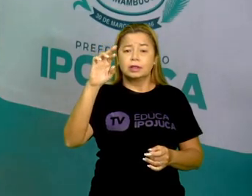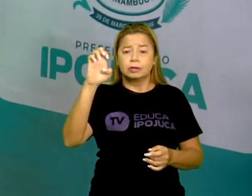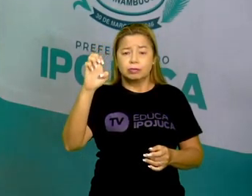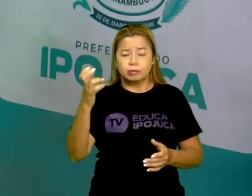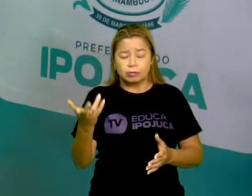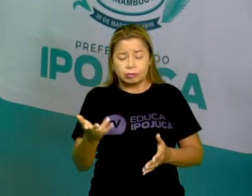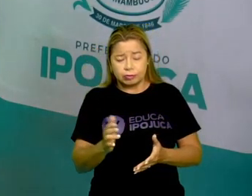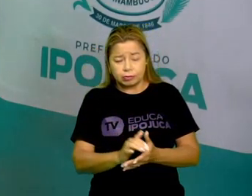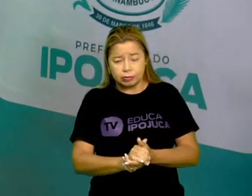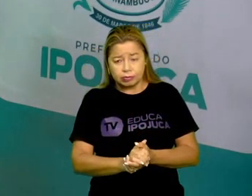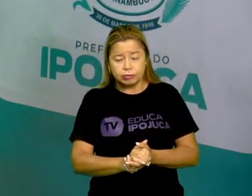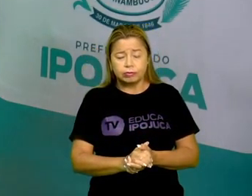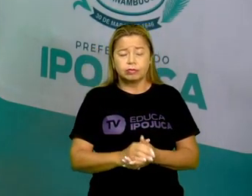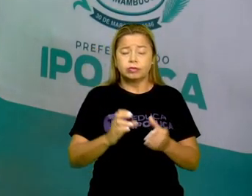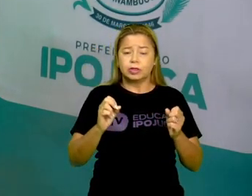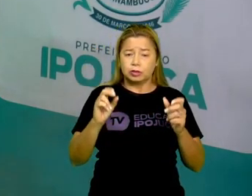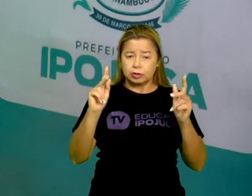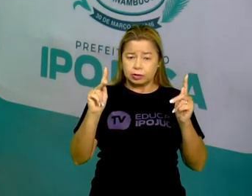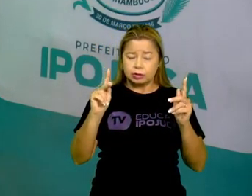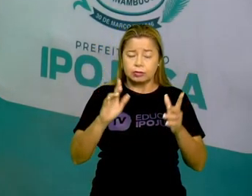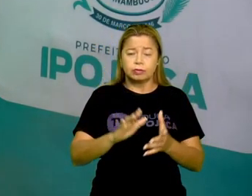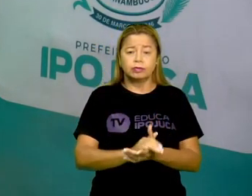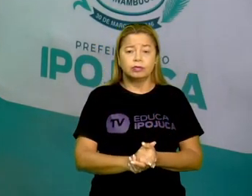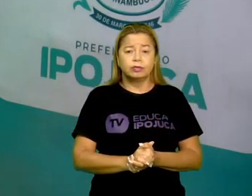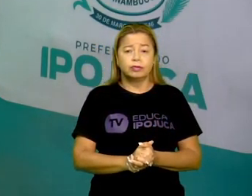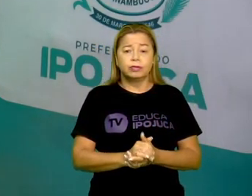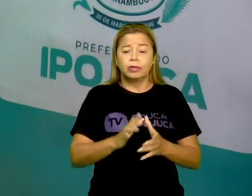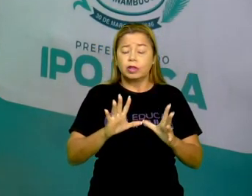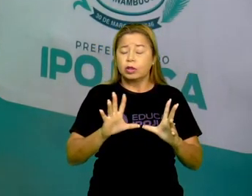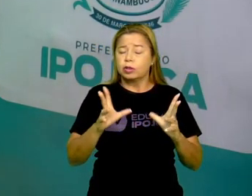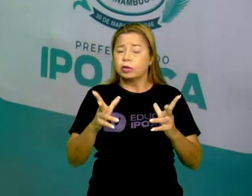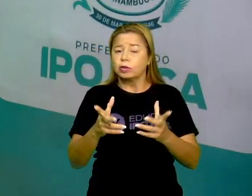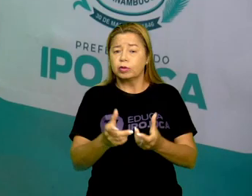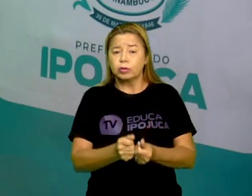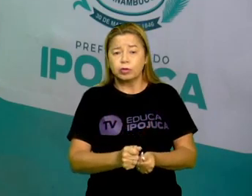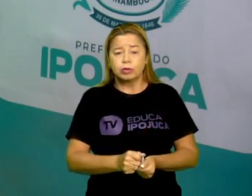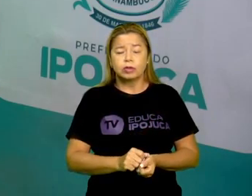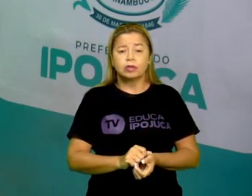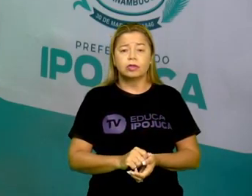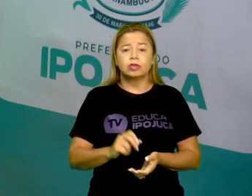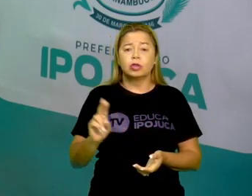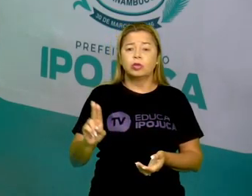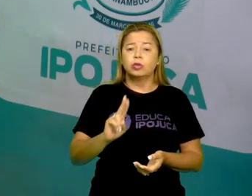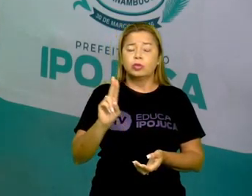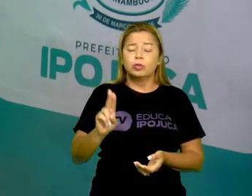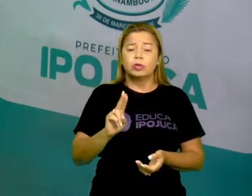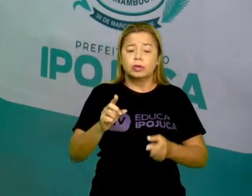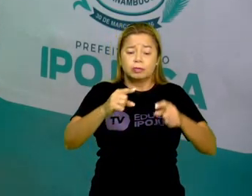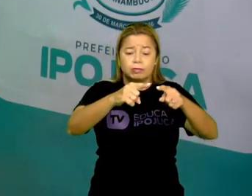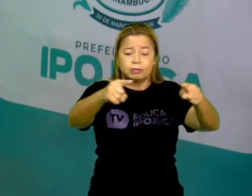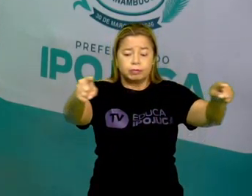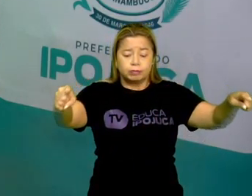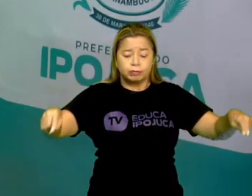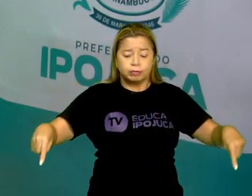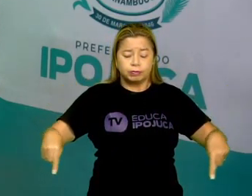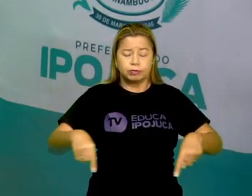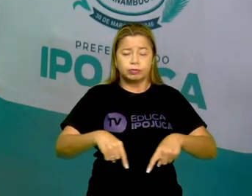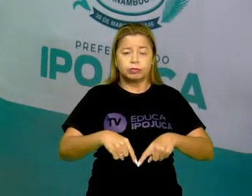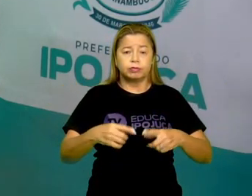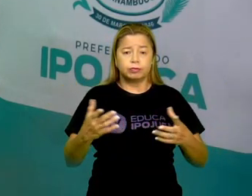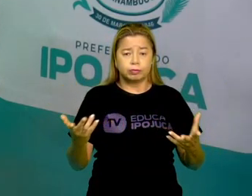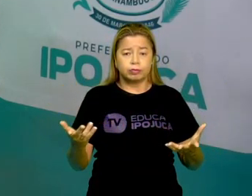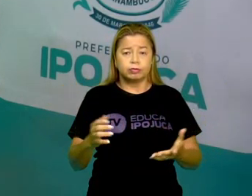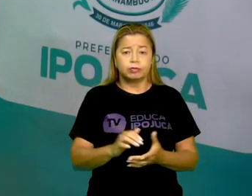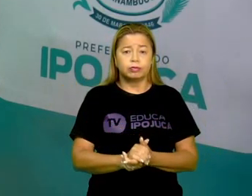o alqueire, tá certo? Todas essas são unidades de área. Tem